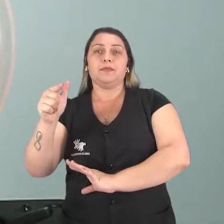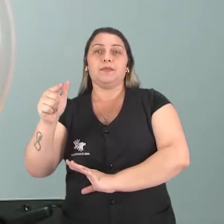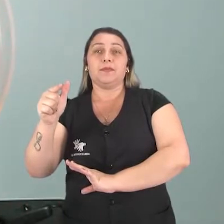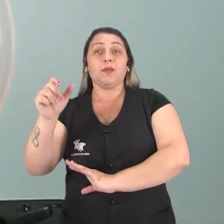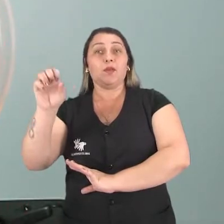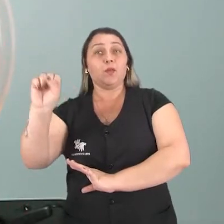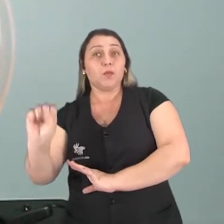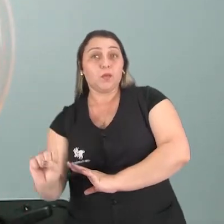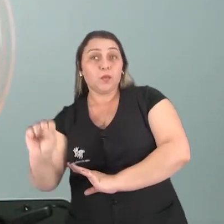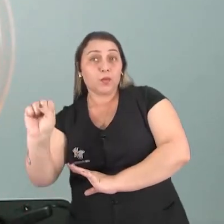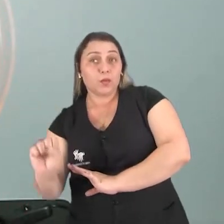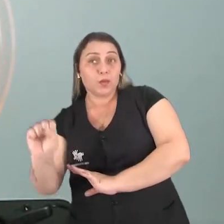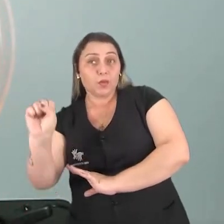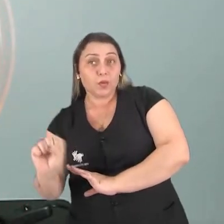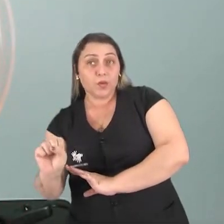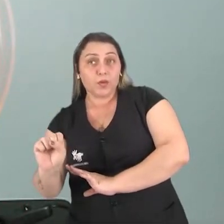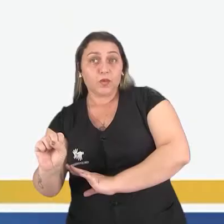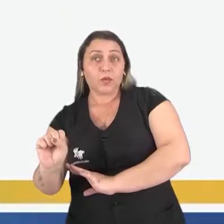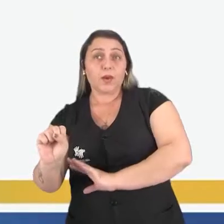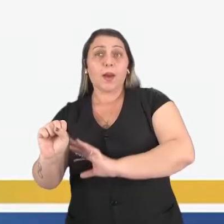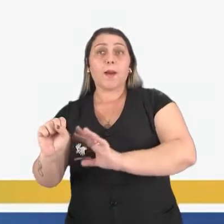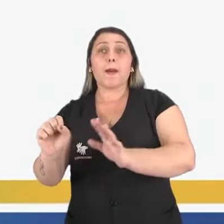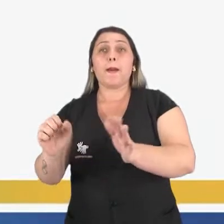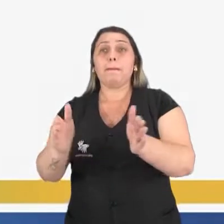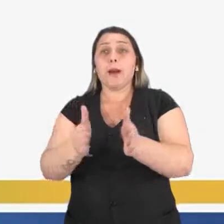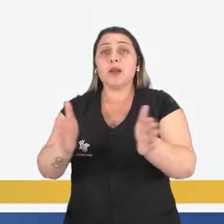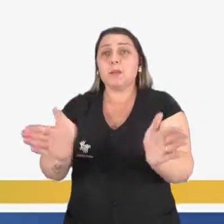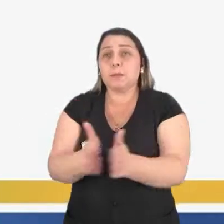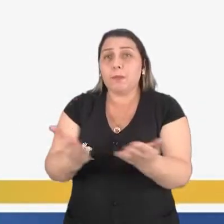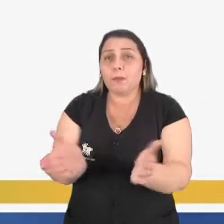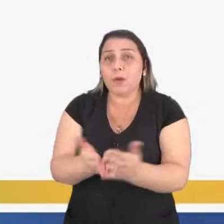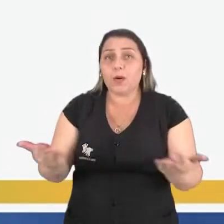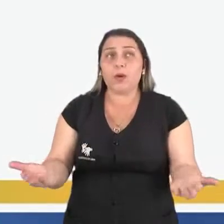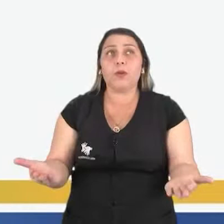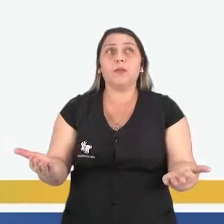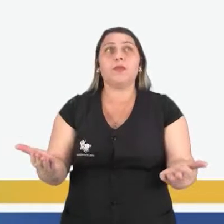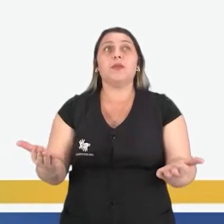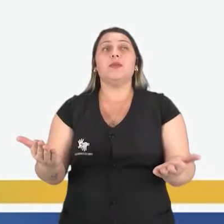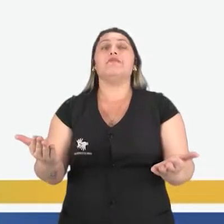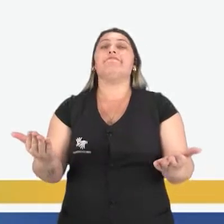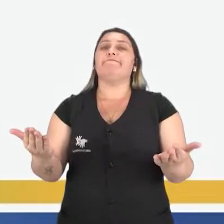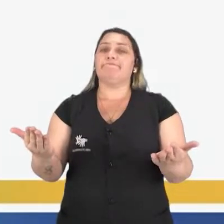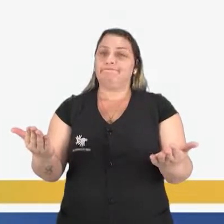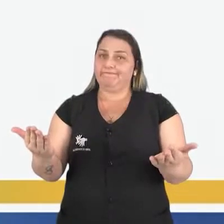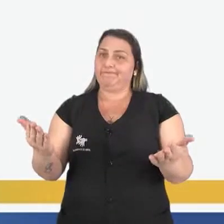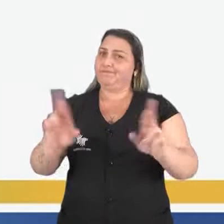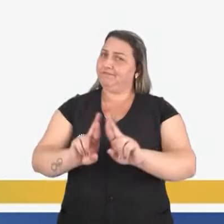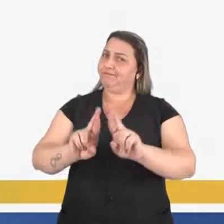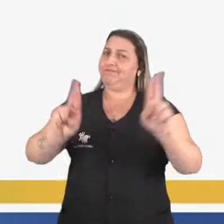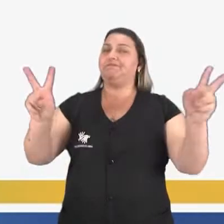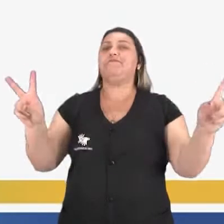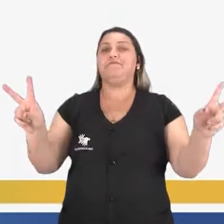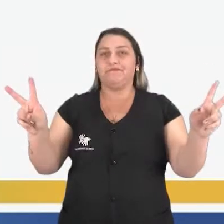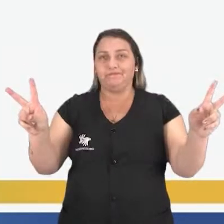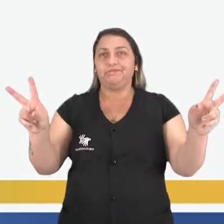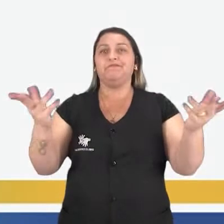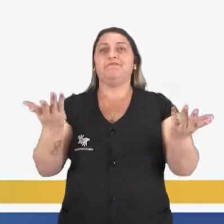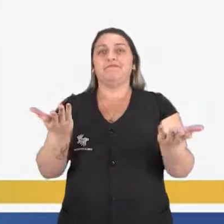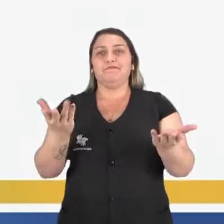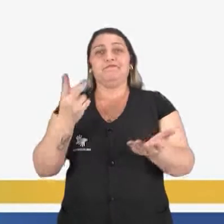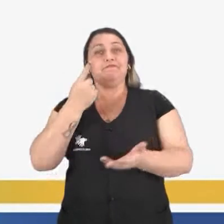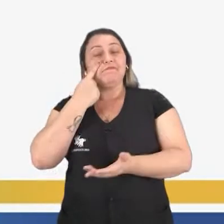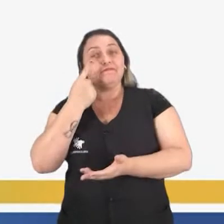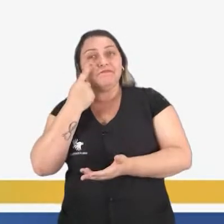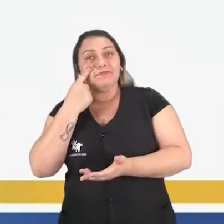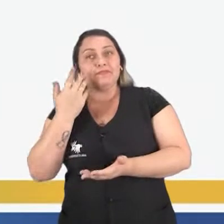África do Sul, a subsaariana. Nós temos aí uma paisagem totalmente diferente, né? Nós